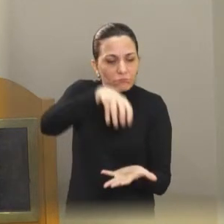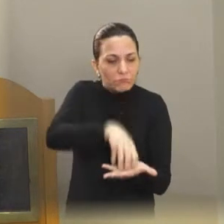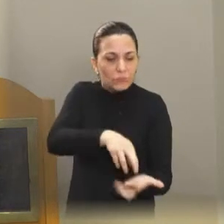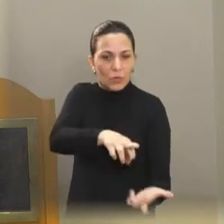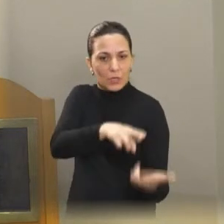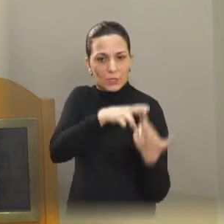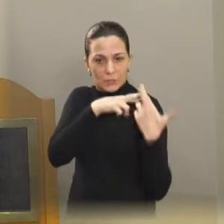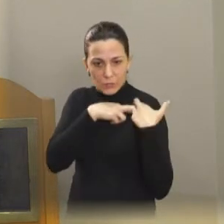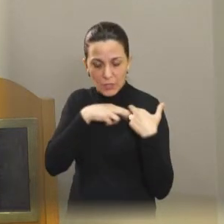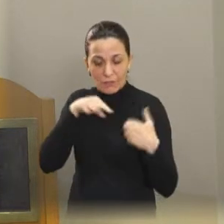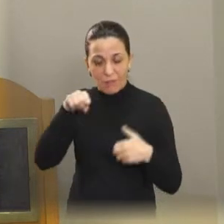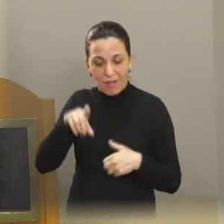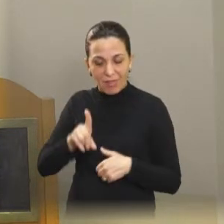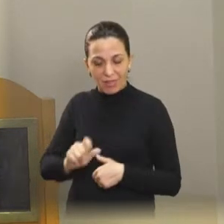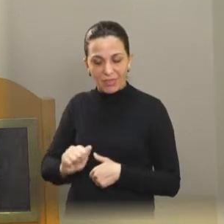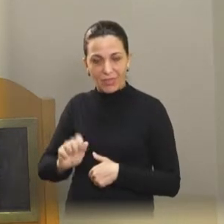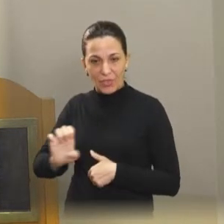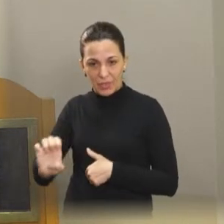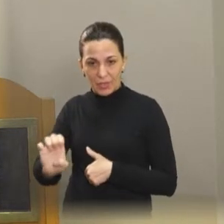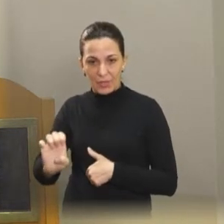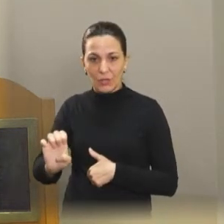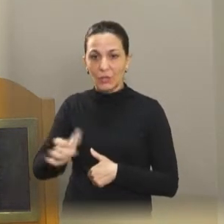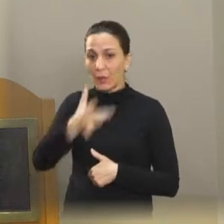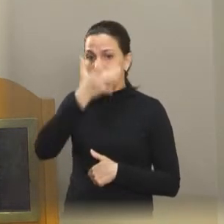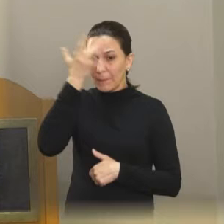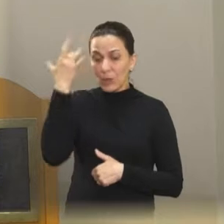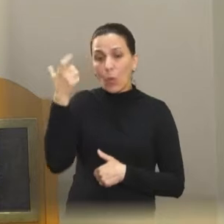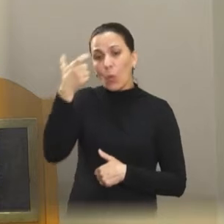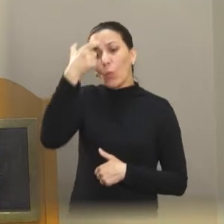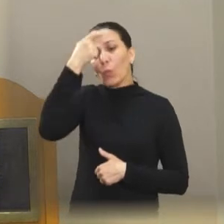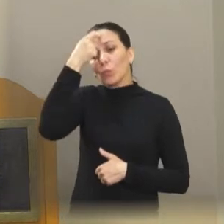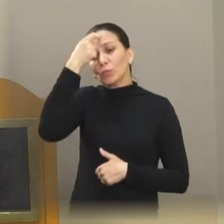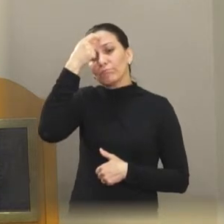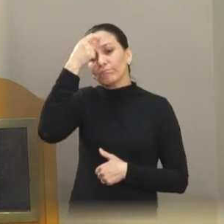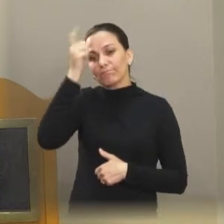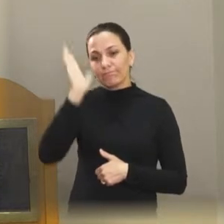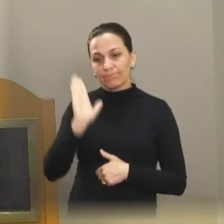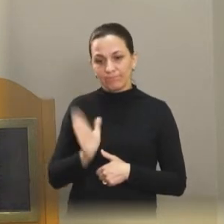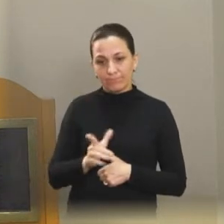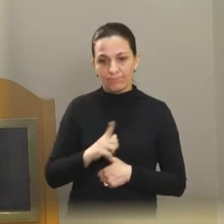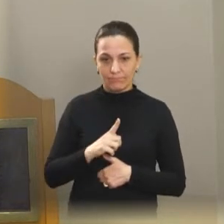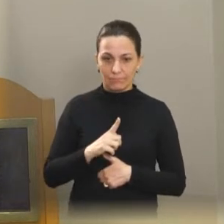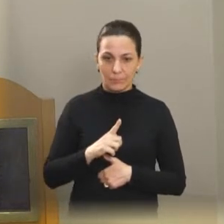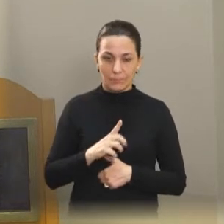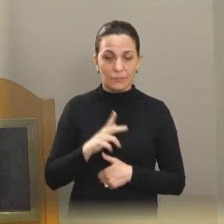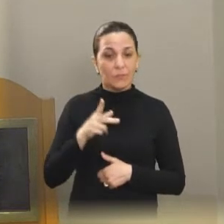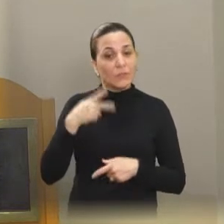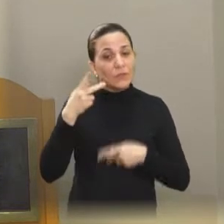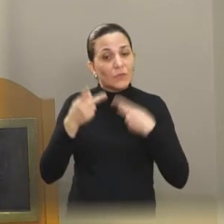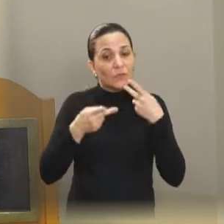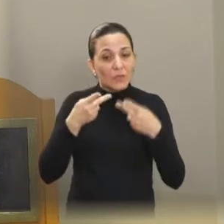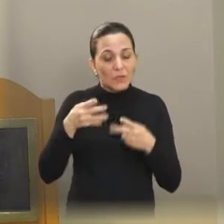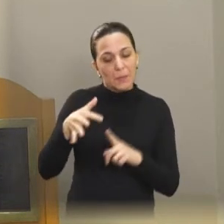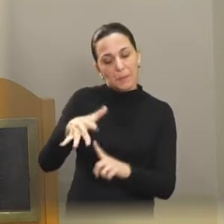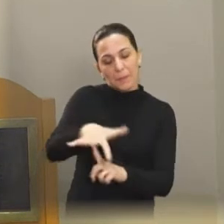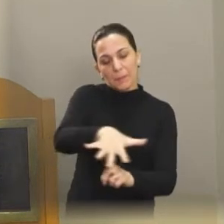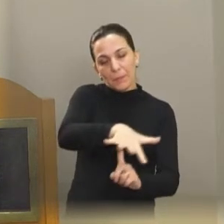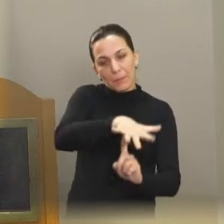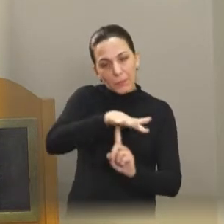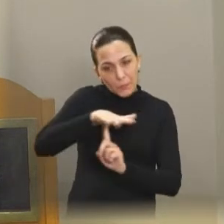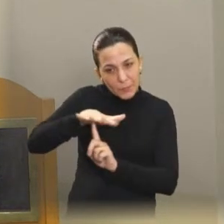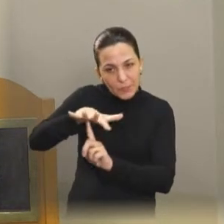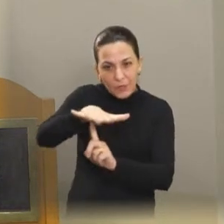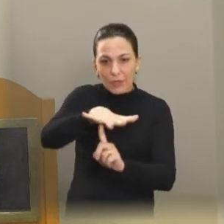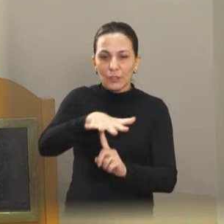competente que é por dai eles ver para as pessoas tomar consciência né Nós estamos falando aí né de Meio Ambiente do